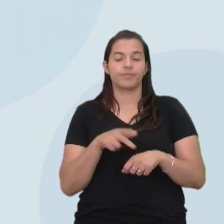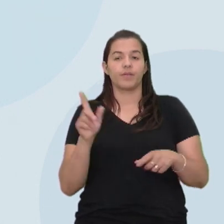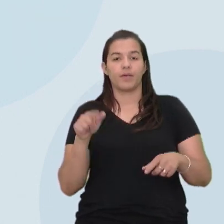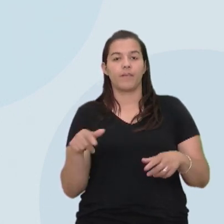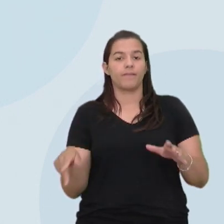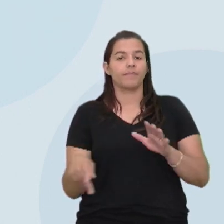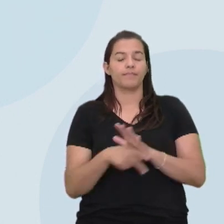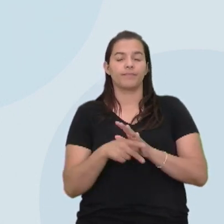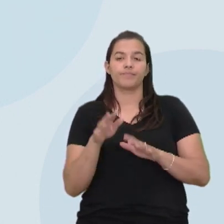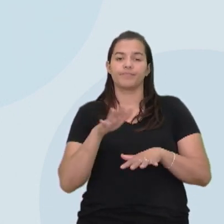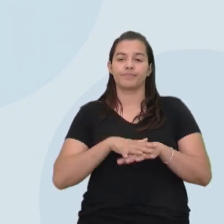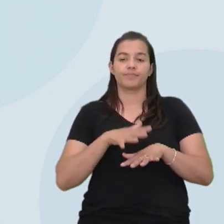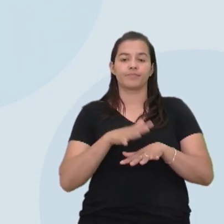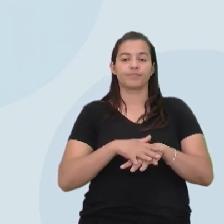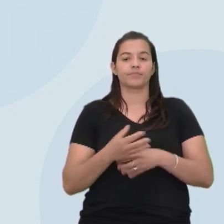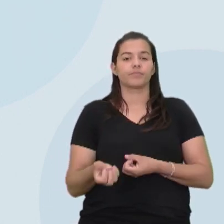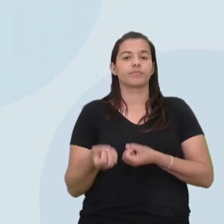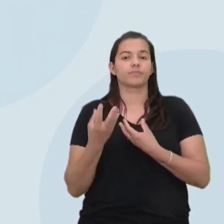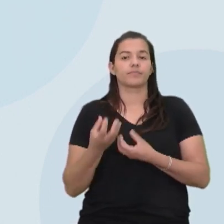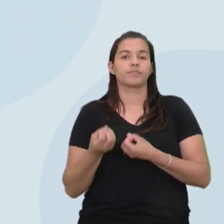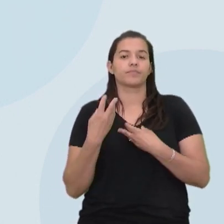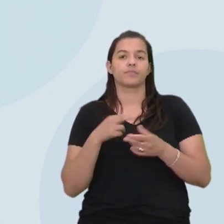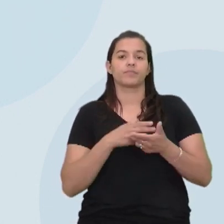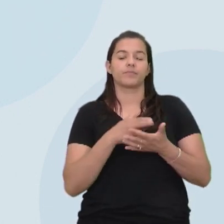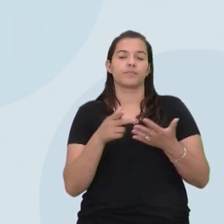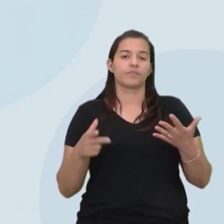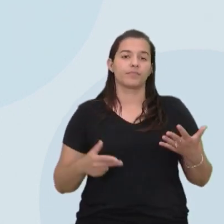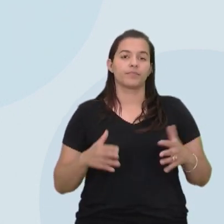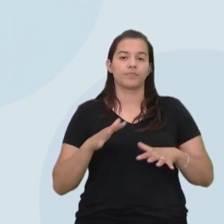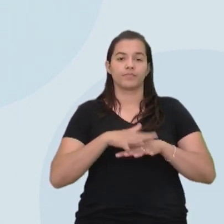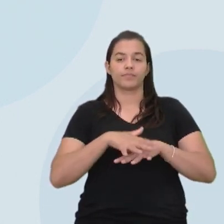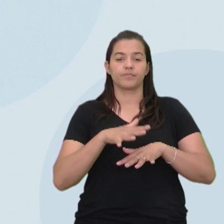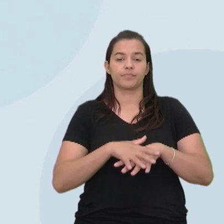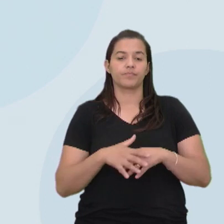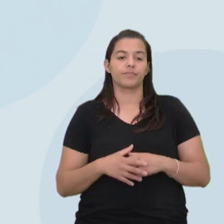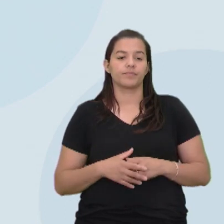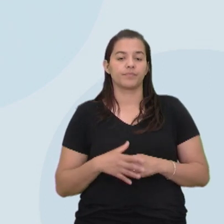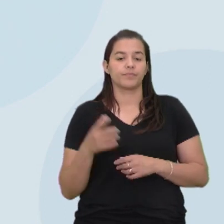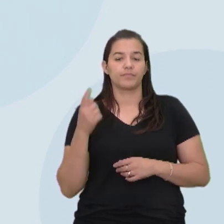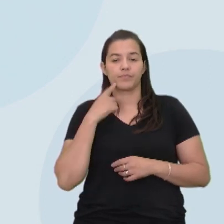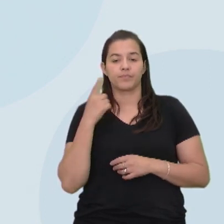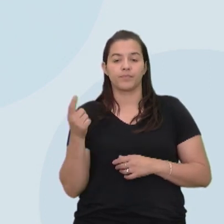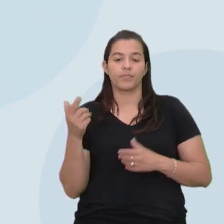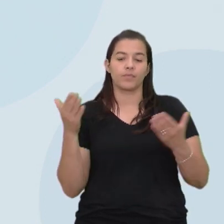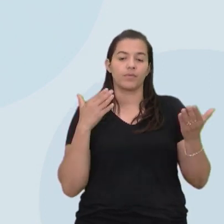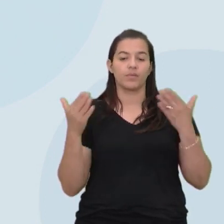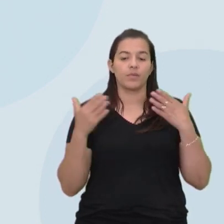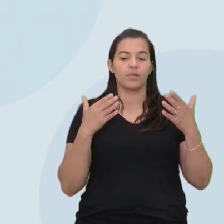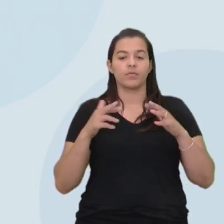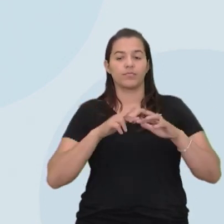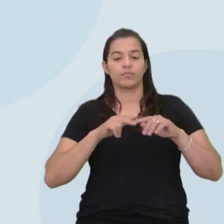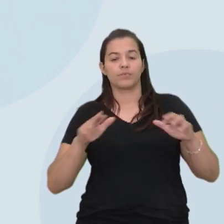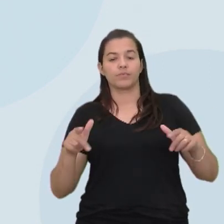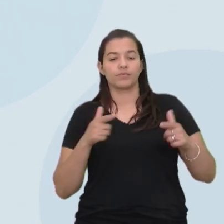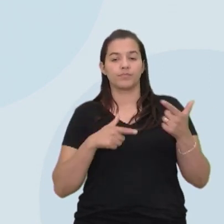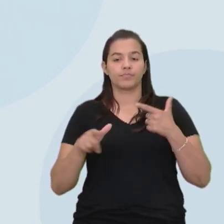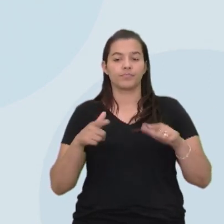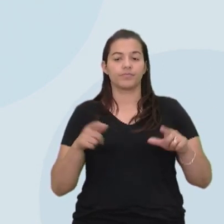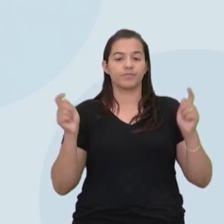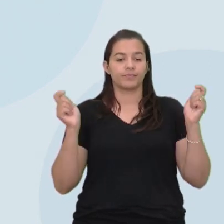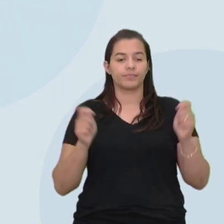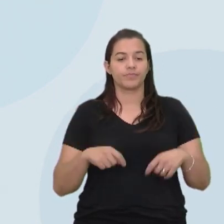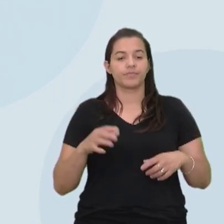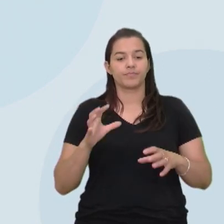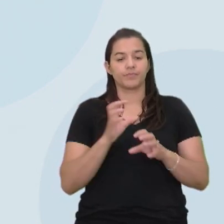bom? Códigos utilizados para realizar operações matemáticas. Comparações, reuniões, entre termos, entre outros. Então, você consegue fazer